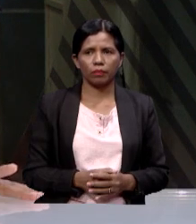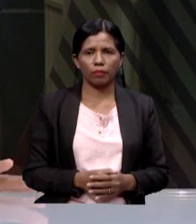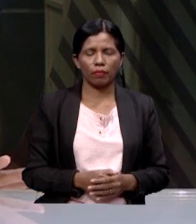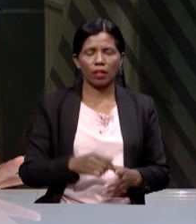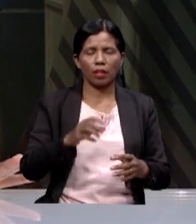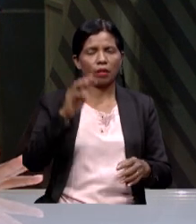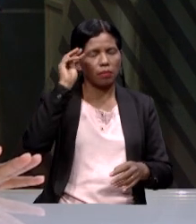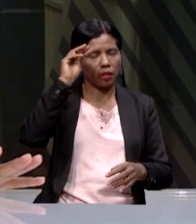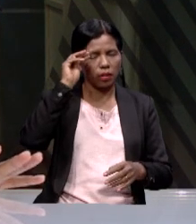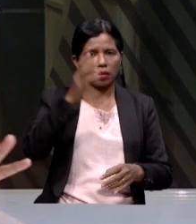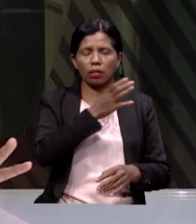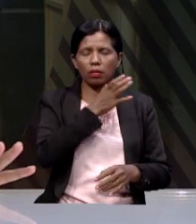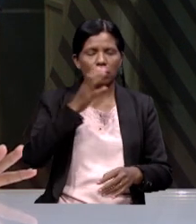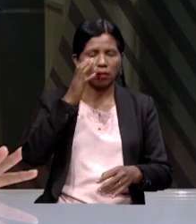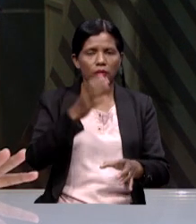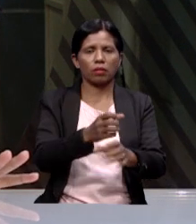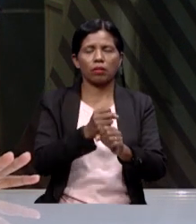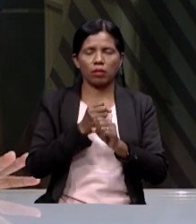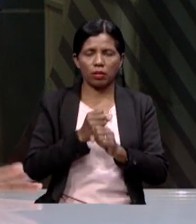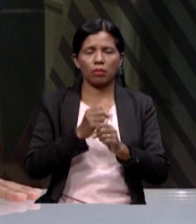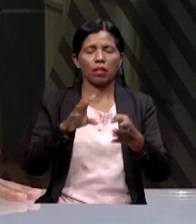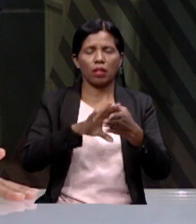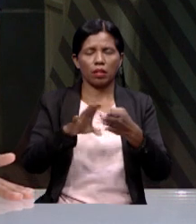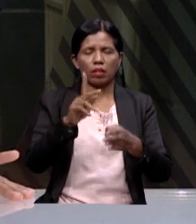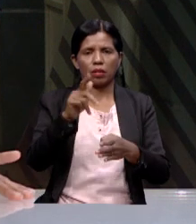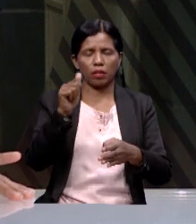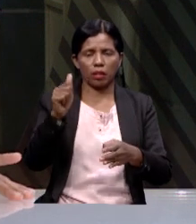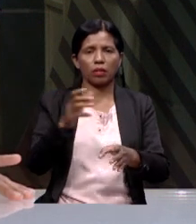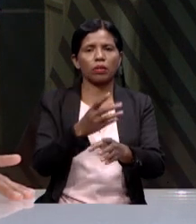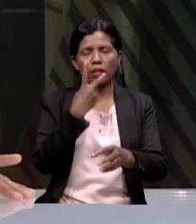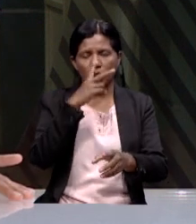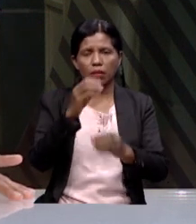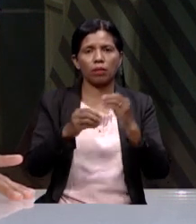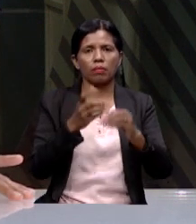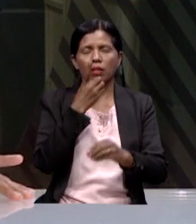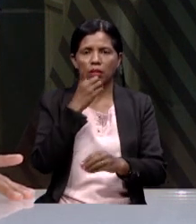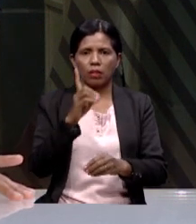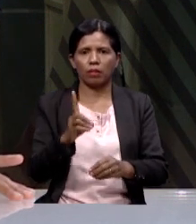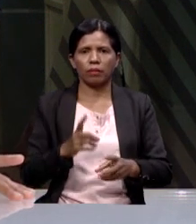Ministro da Agricultura no Pesca, sim notificação, o SICAC, ou de presta declaração.